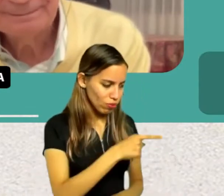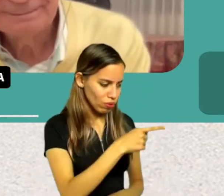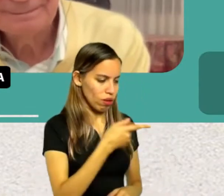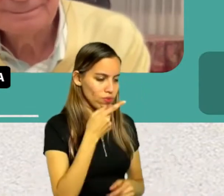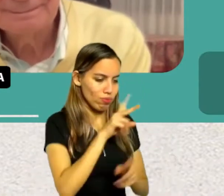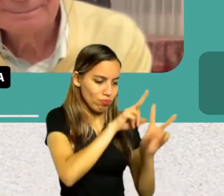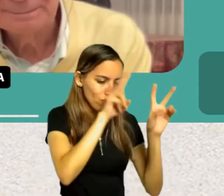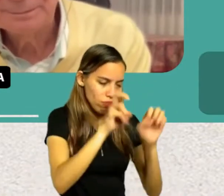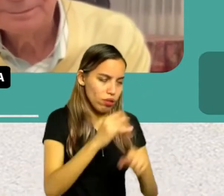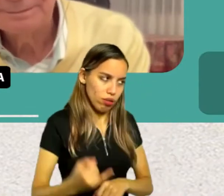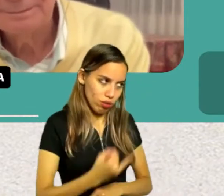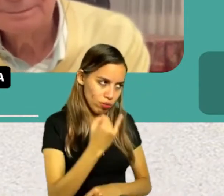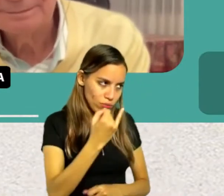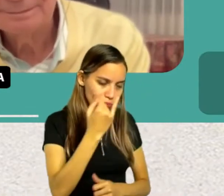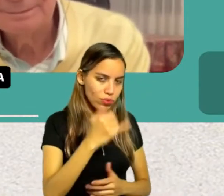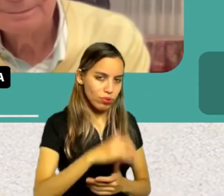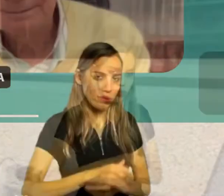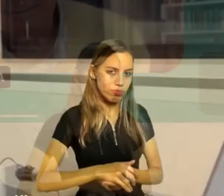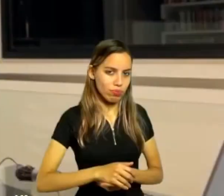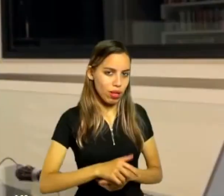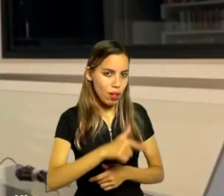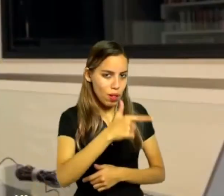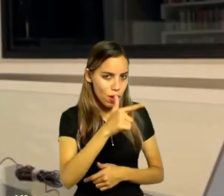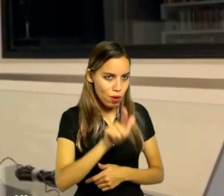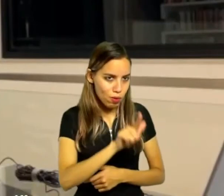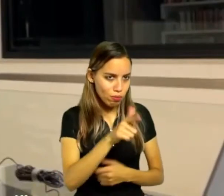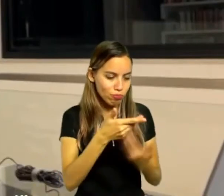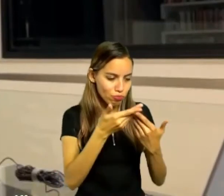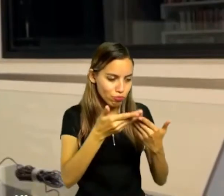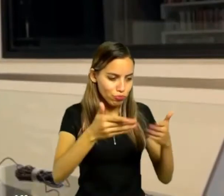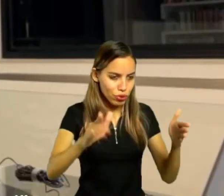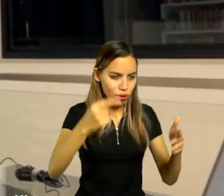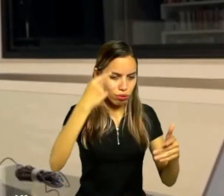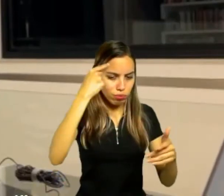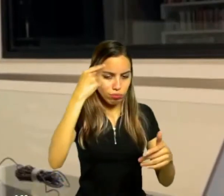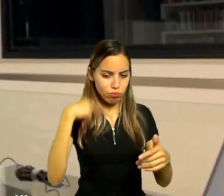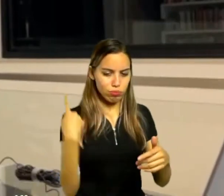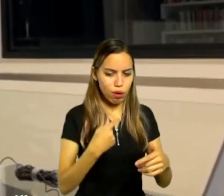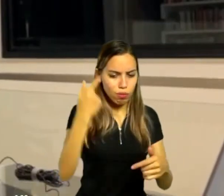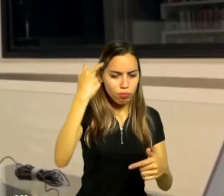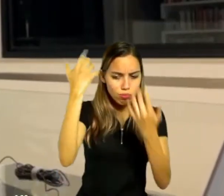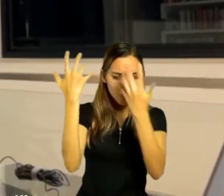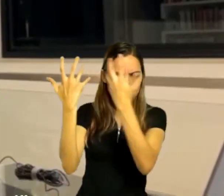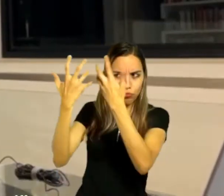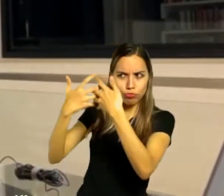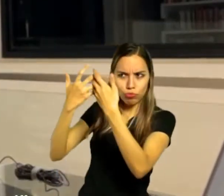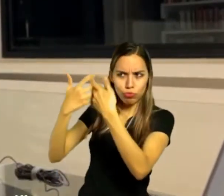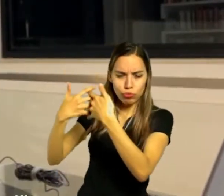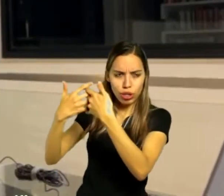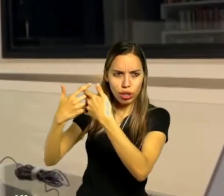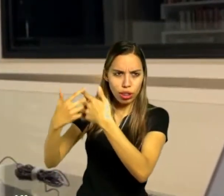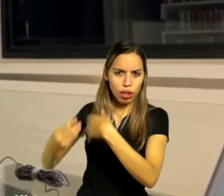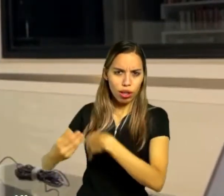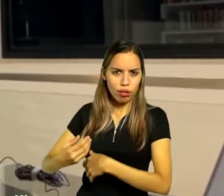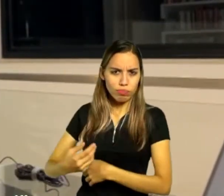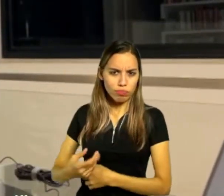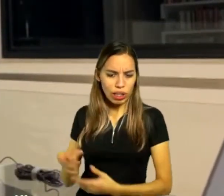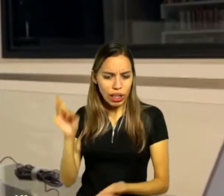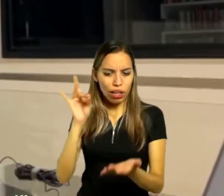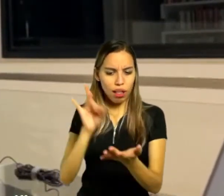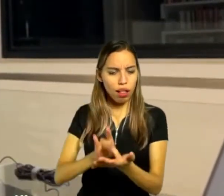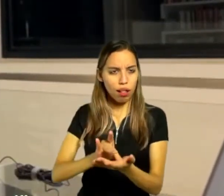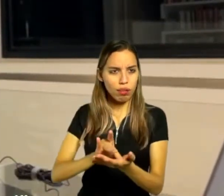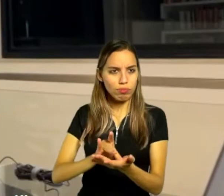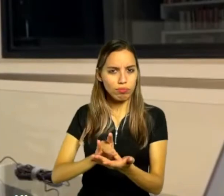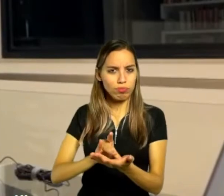deixa às portas de reflexões que têm que se tornar realidade. Aliás, eu acredito que vão se